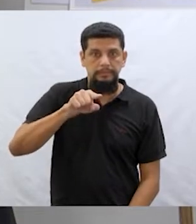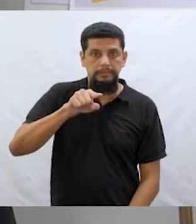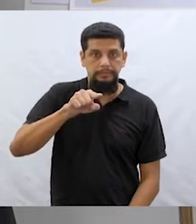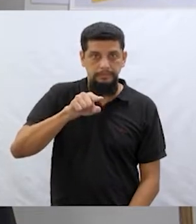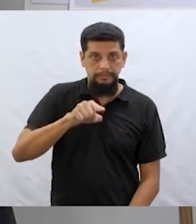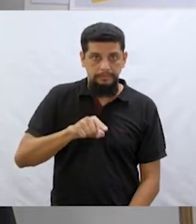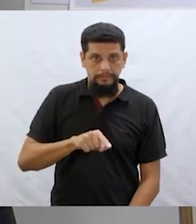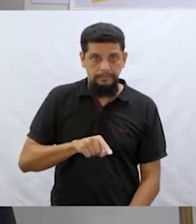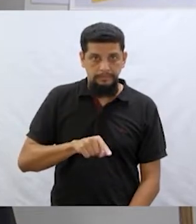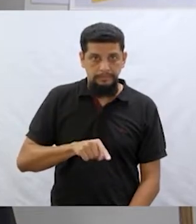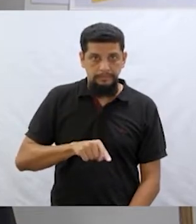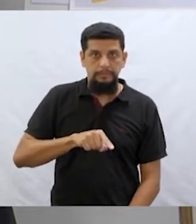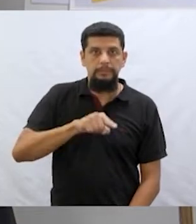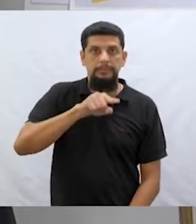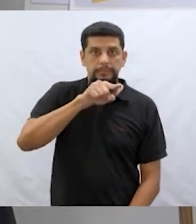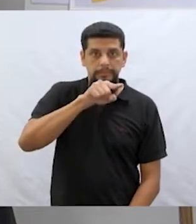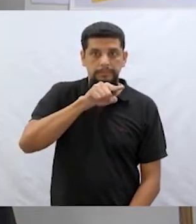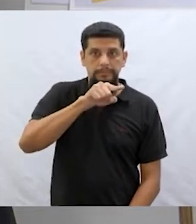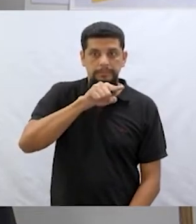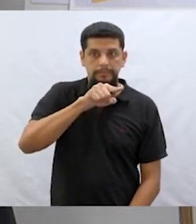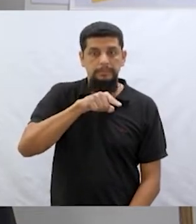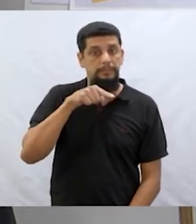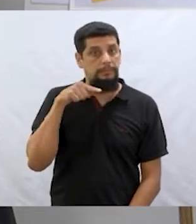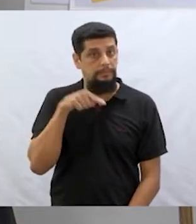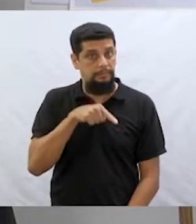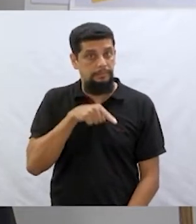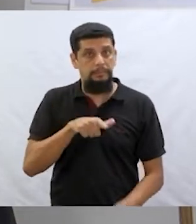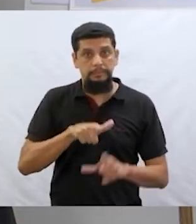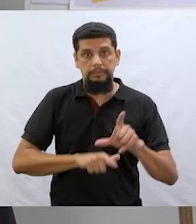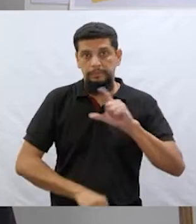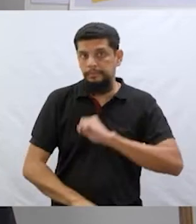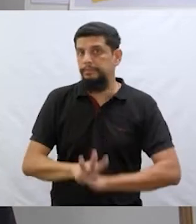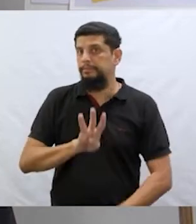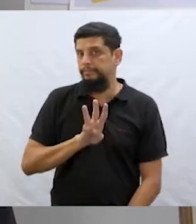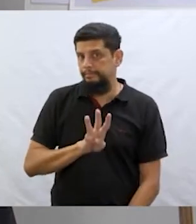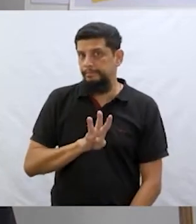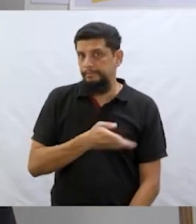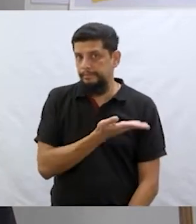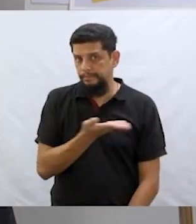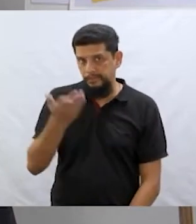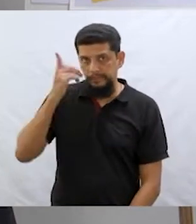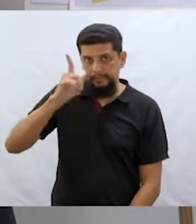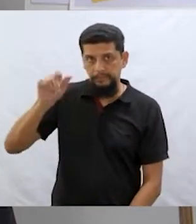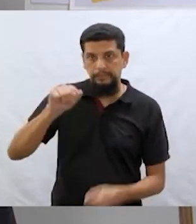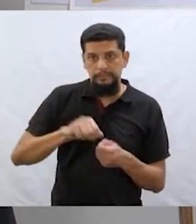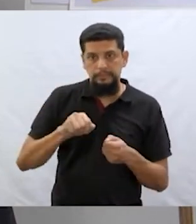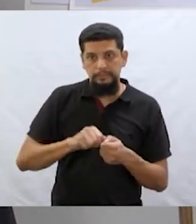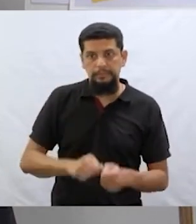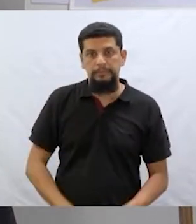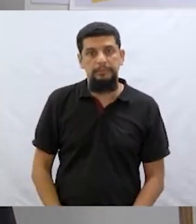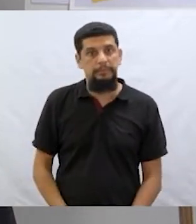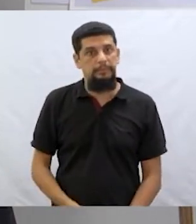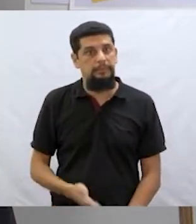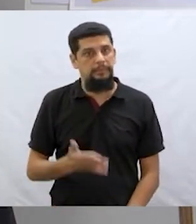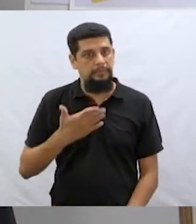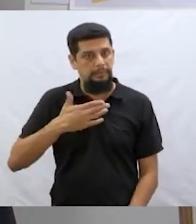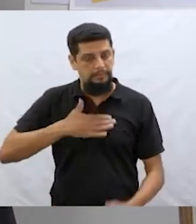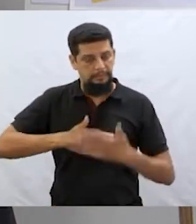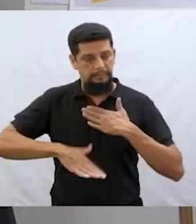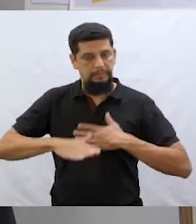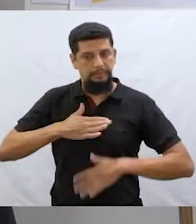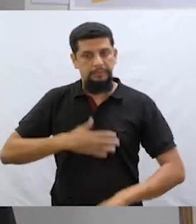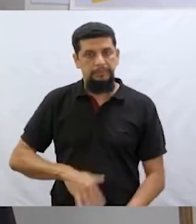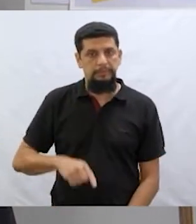desce. Sobe, desce e sobe de novo. Esse é o W. Você conseguiu fazer? Vamos fazer